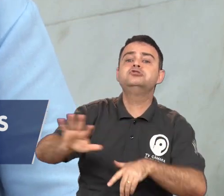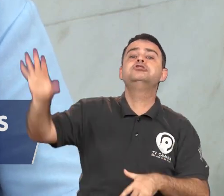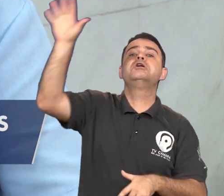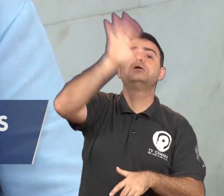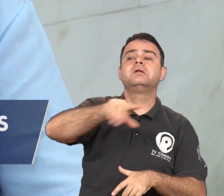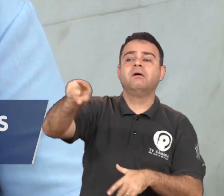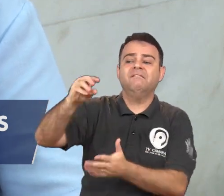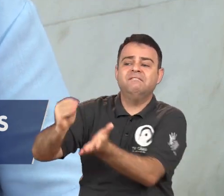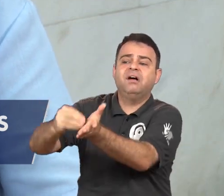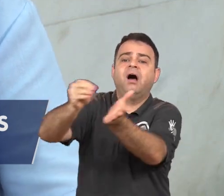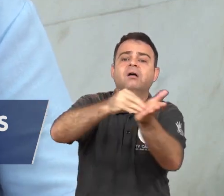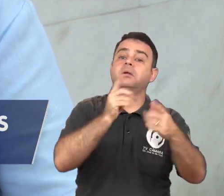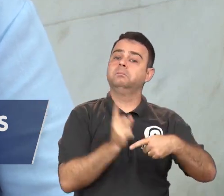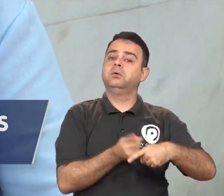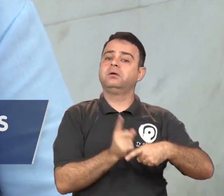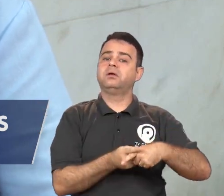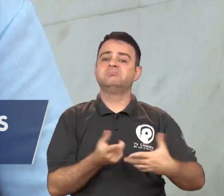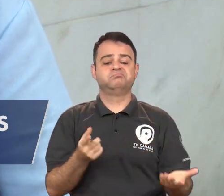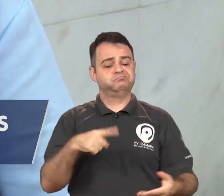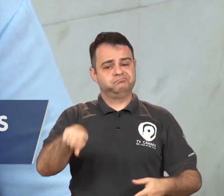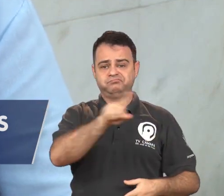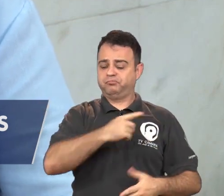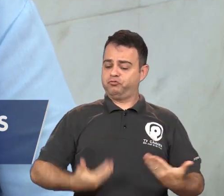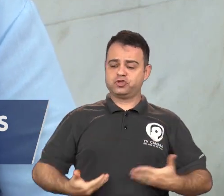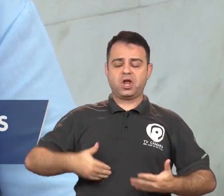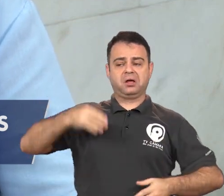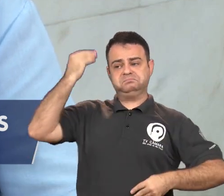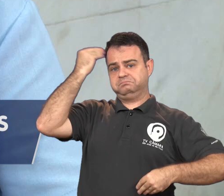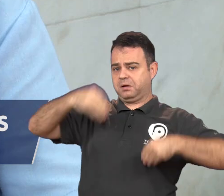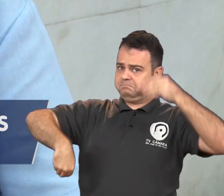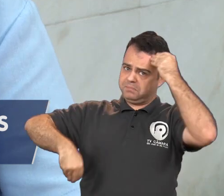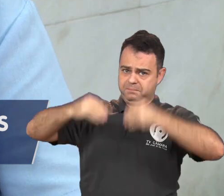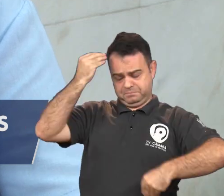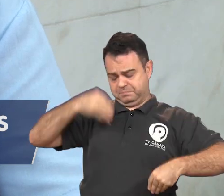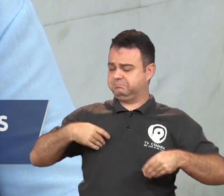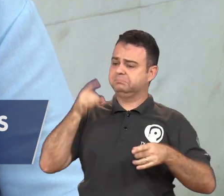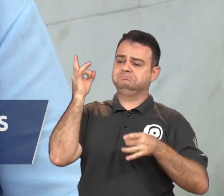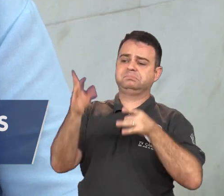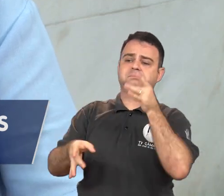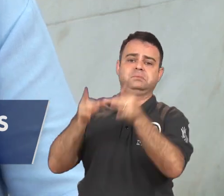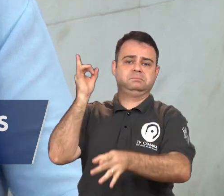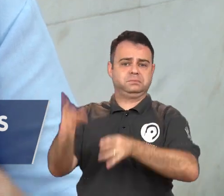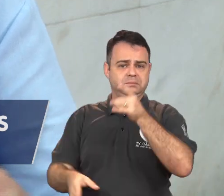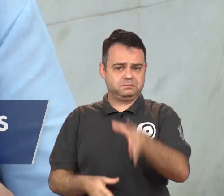de funcionários terceirizados, ganham poucos, exercem uma função que